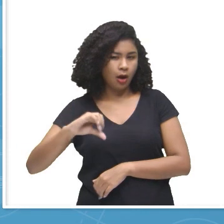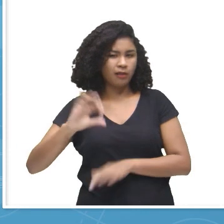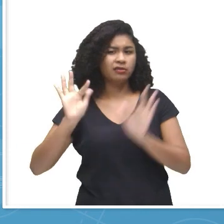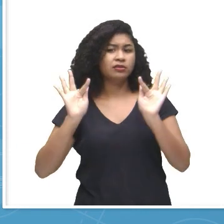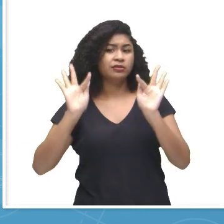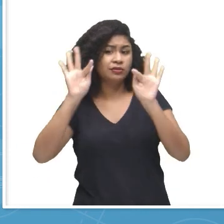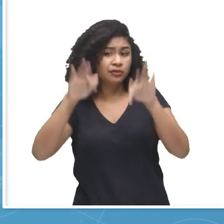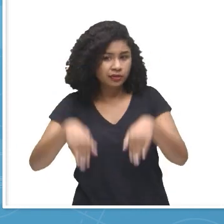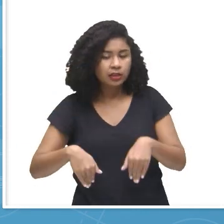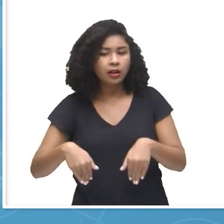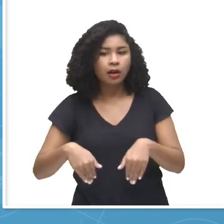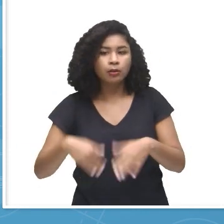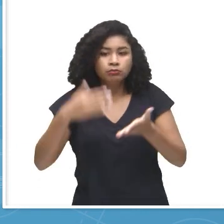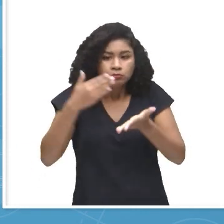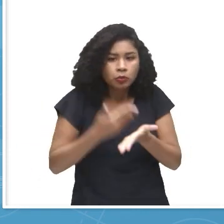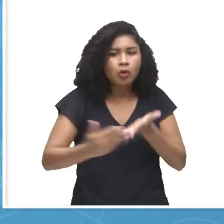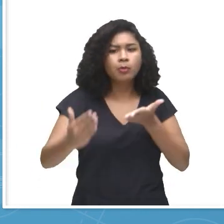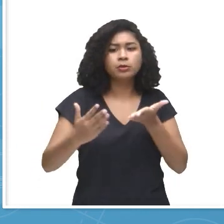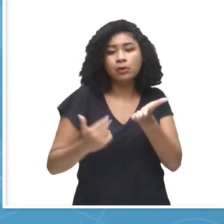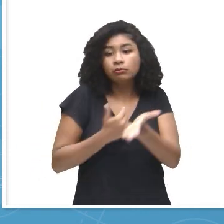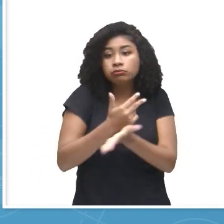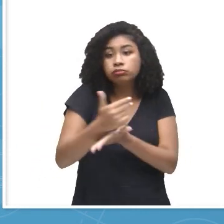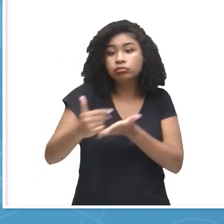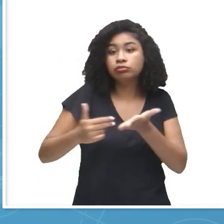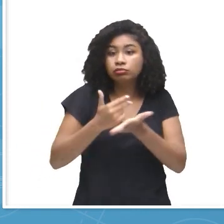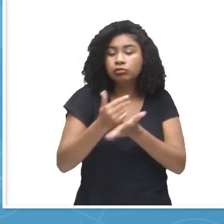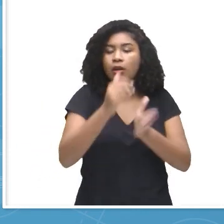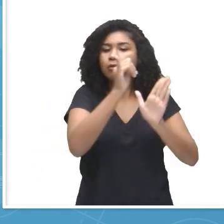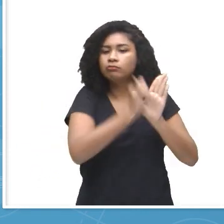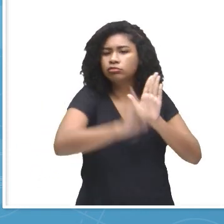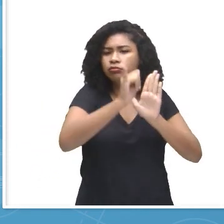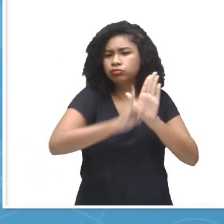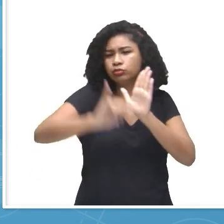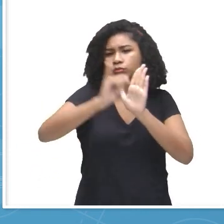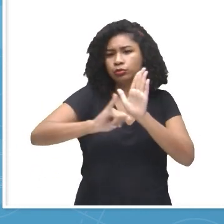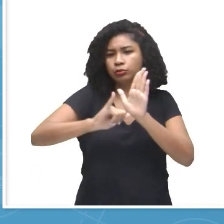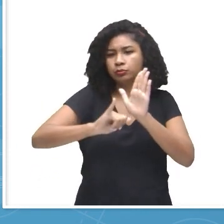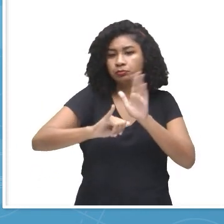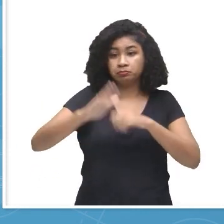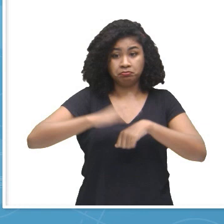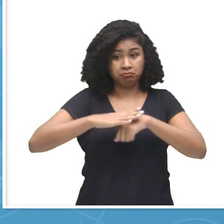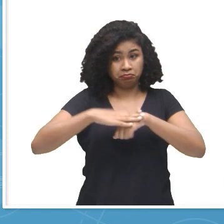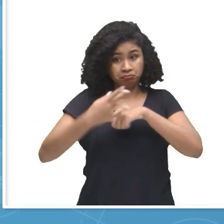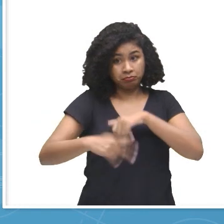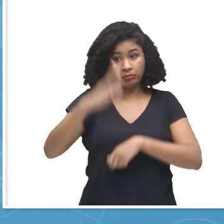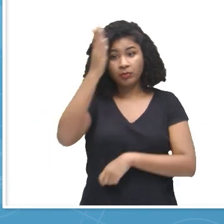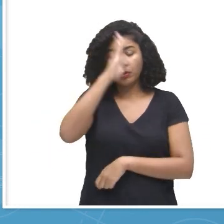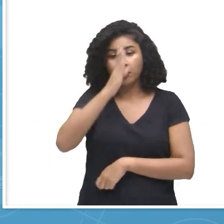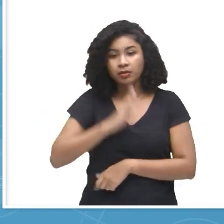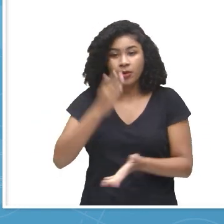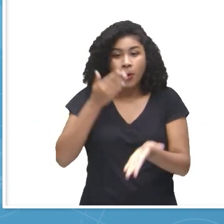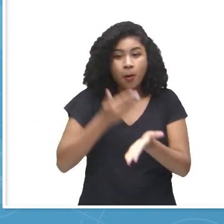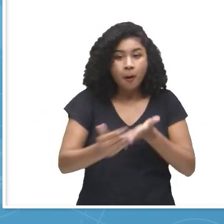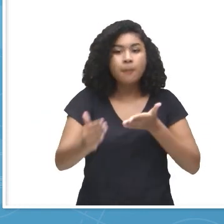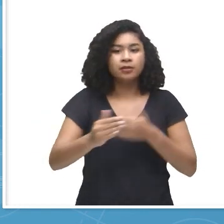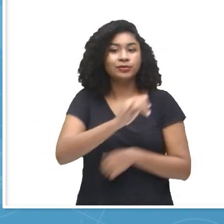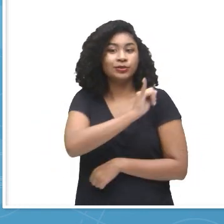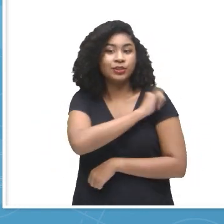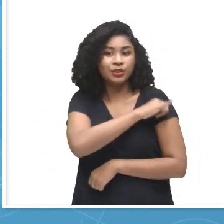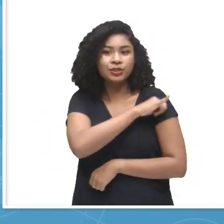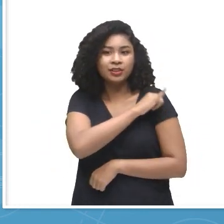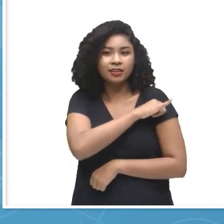bastante utilizados em publicidade. No Brasil, a propaganda surgiu no Rio de Janeiro, com a mudança da família real